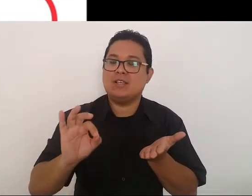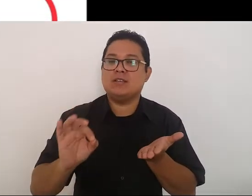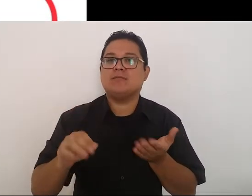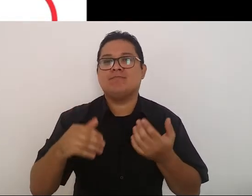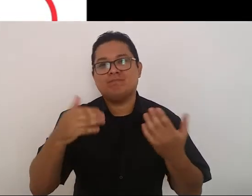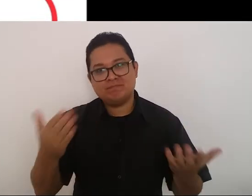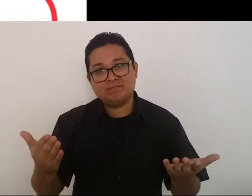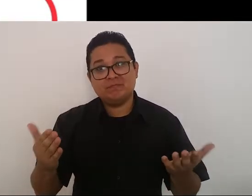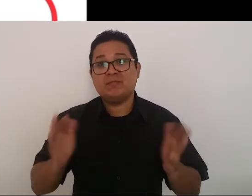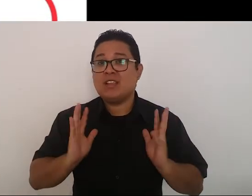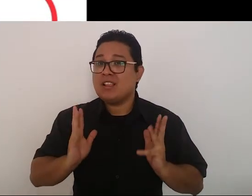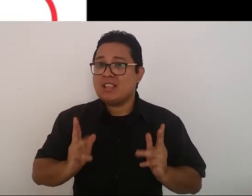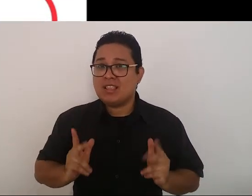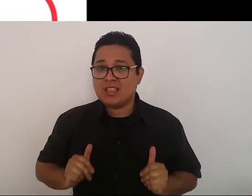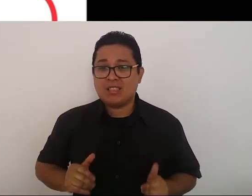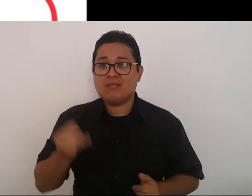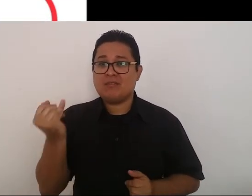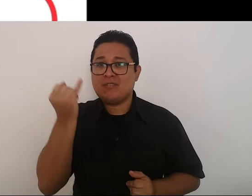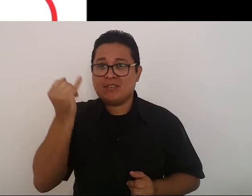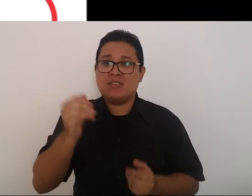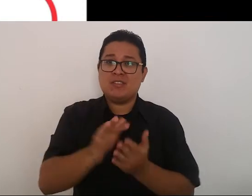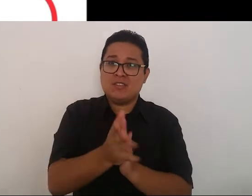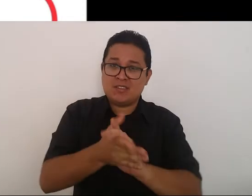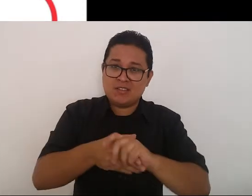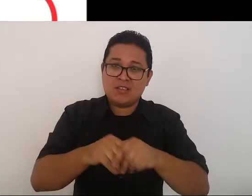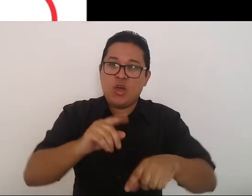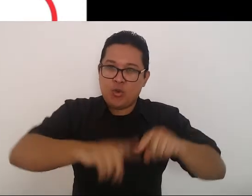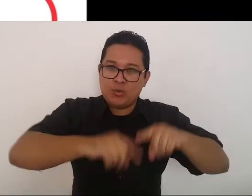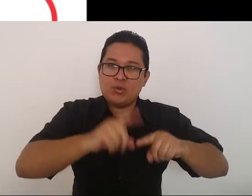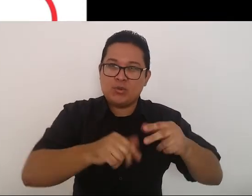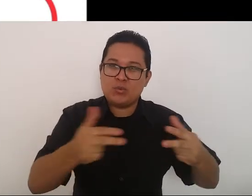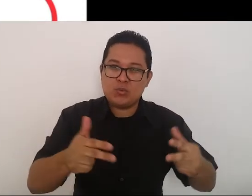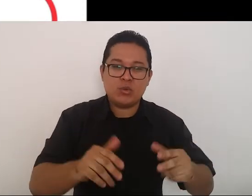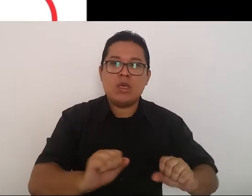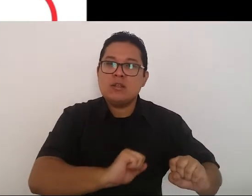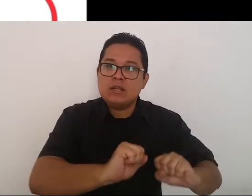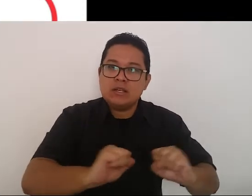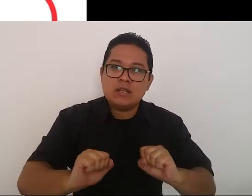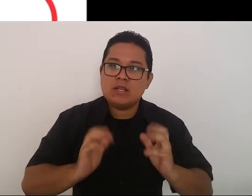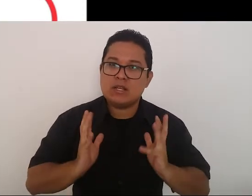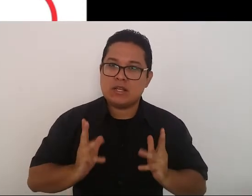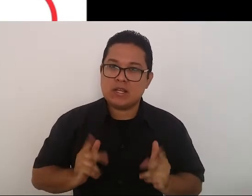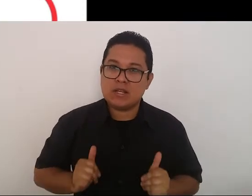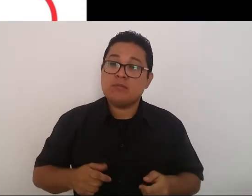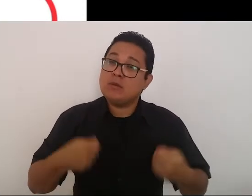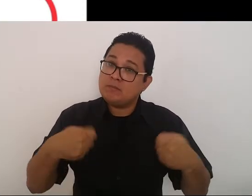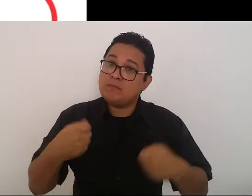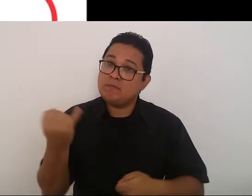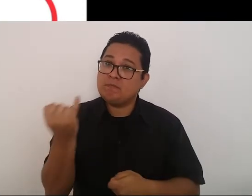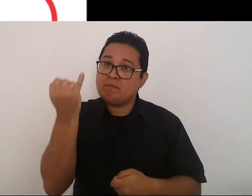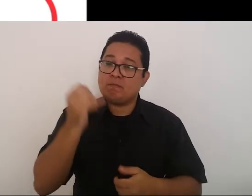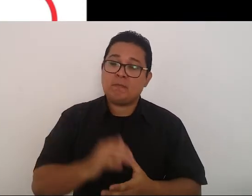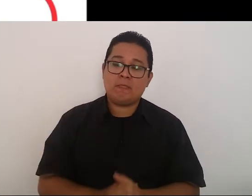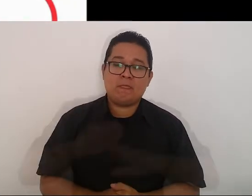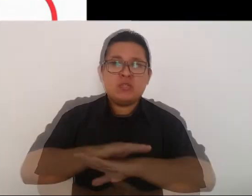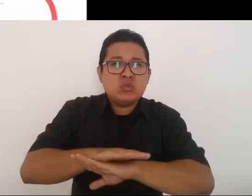conhece. Limpar, lavar a mão, lavar os objetos. Mas, só isso não é